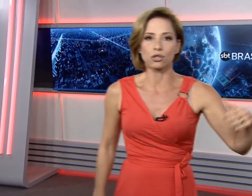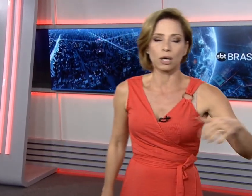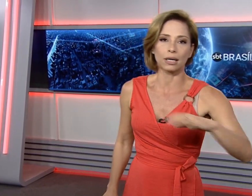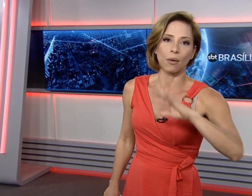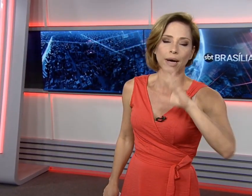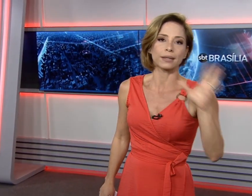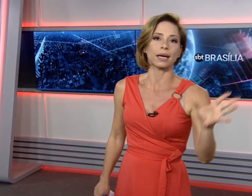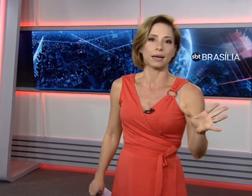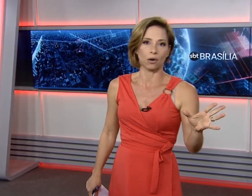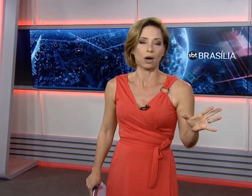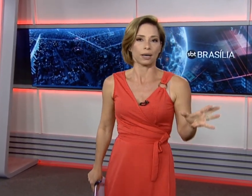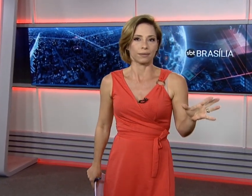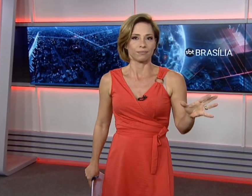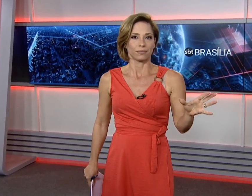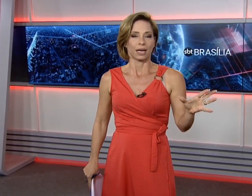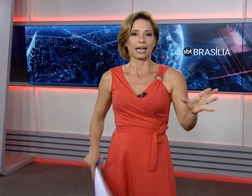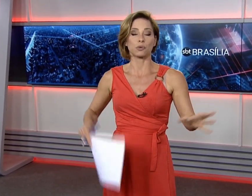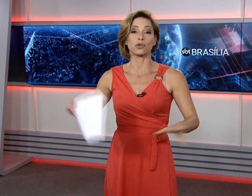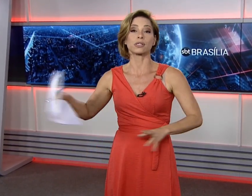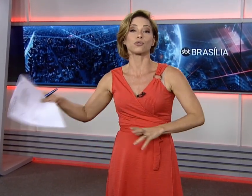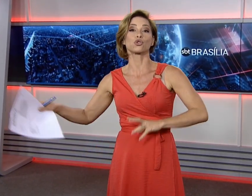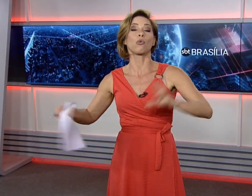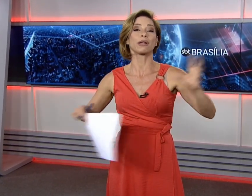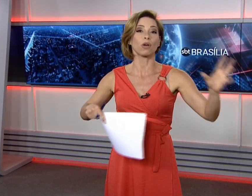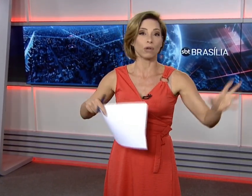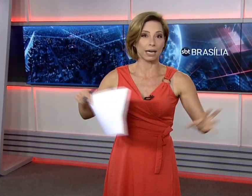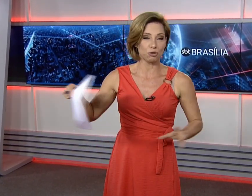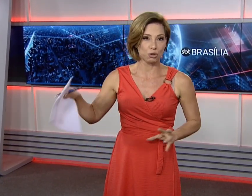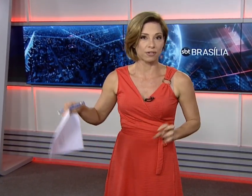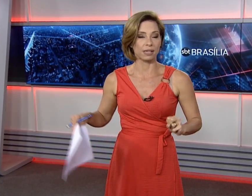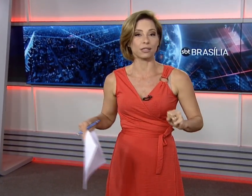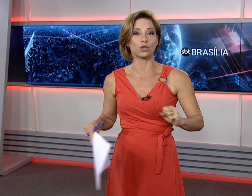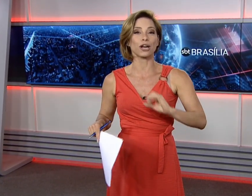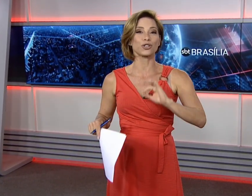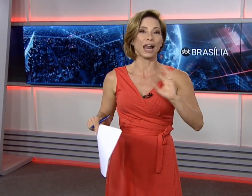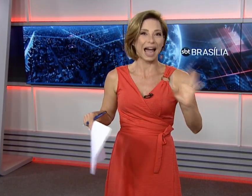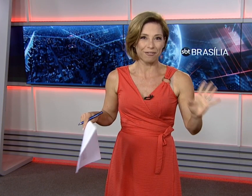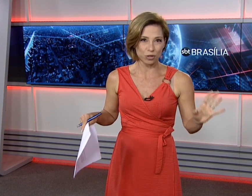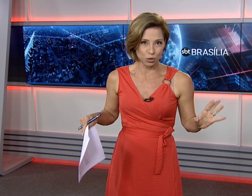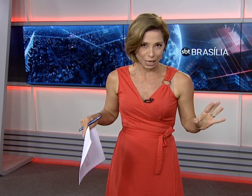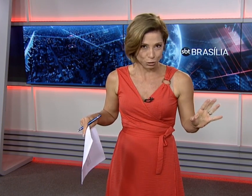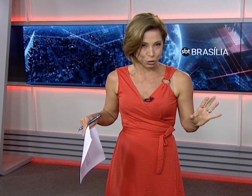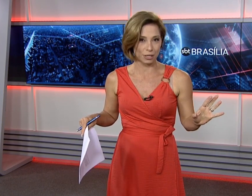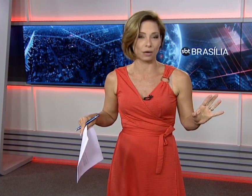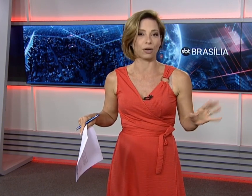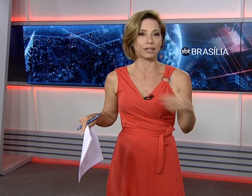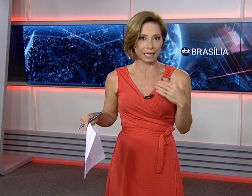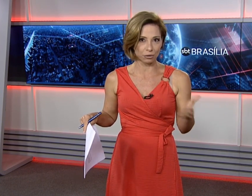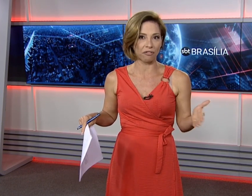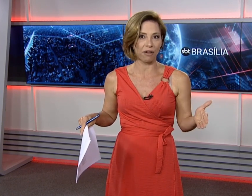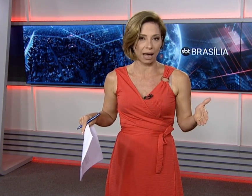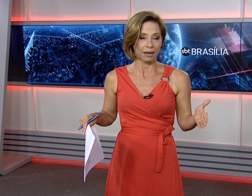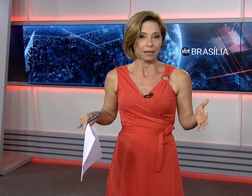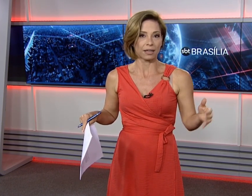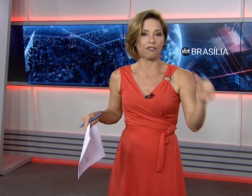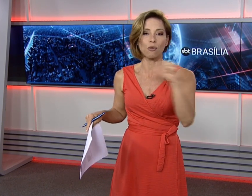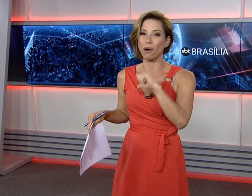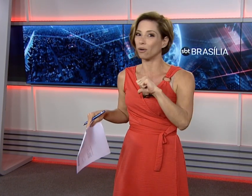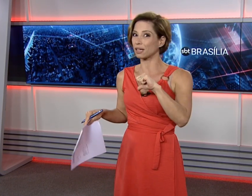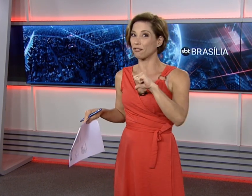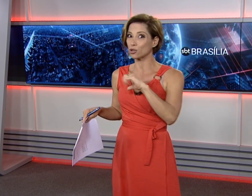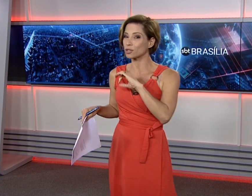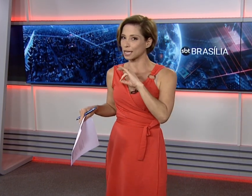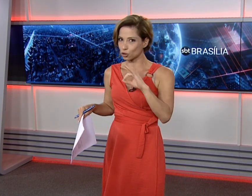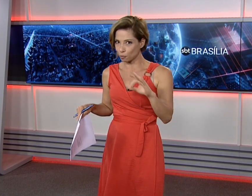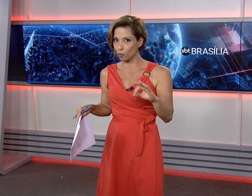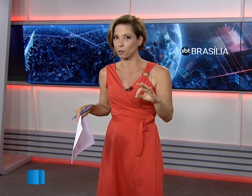E essa história da quarentena agora, as pessoas estão descobrindo alternativas. Essa história de lives dos artistas agora tem dado o que falar. Teve